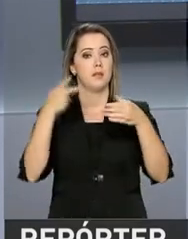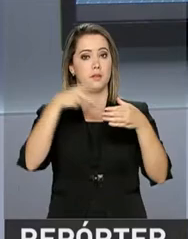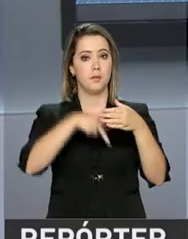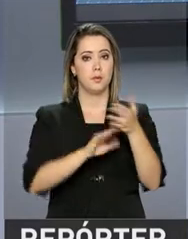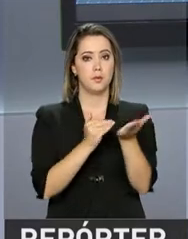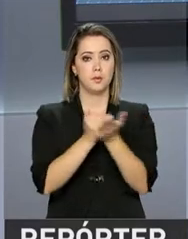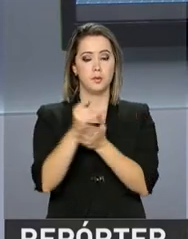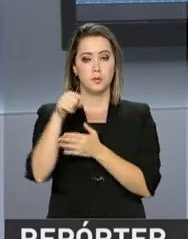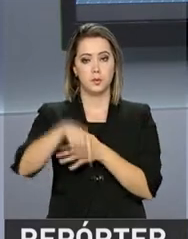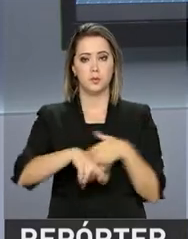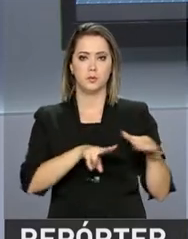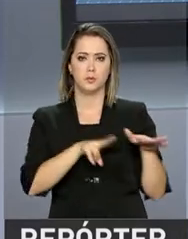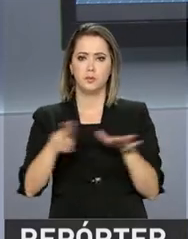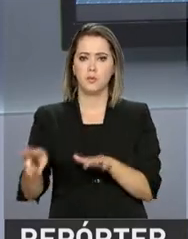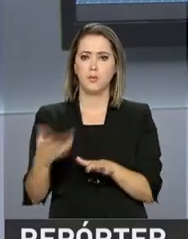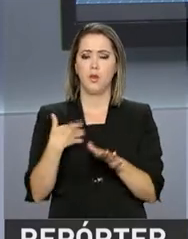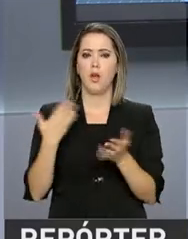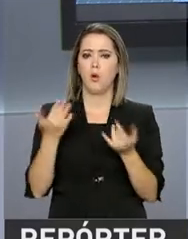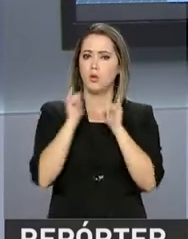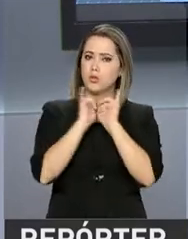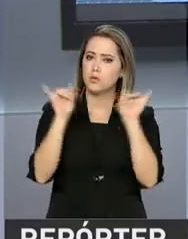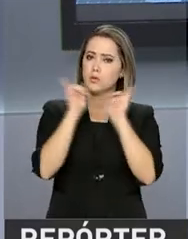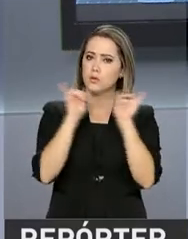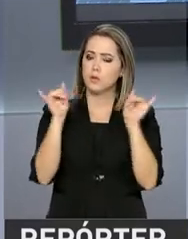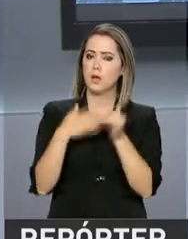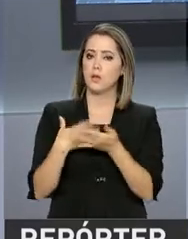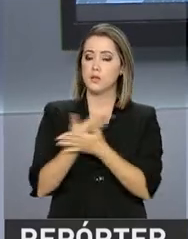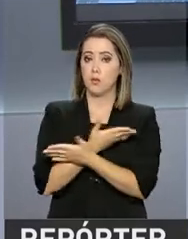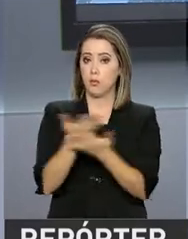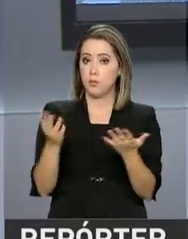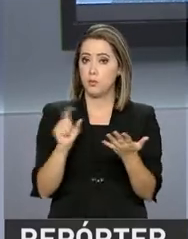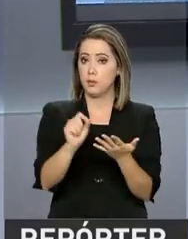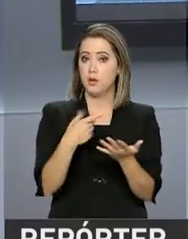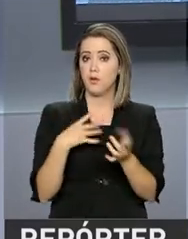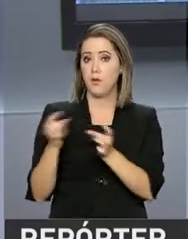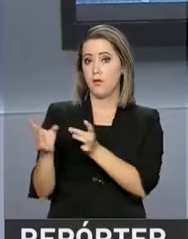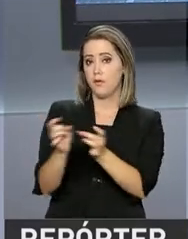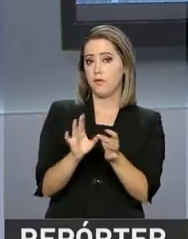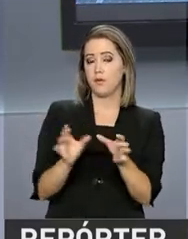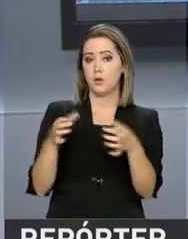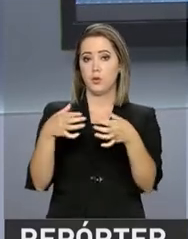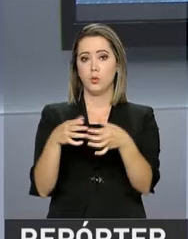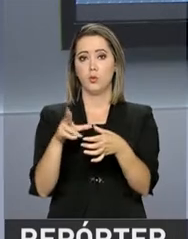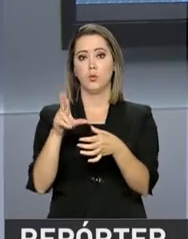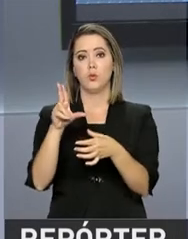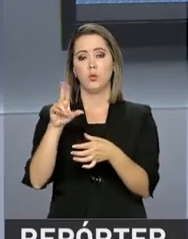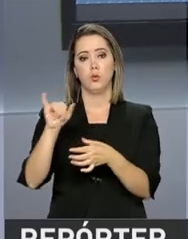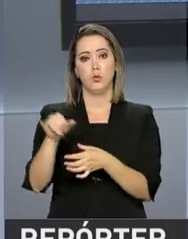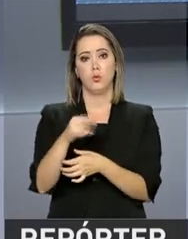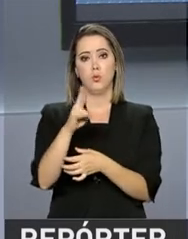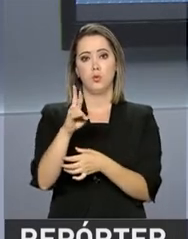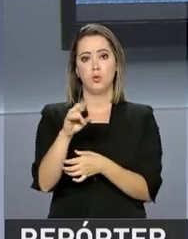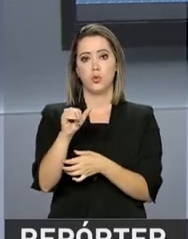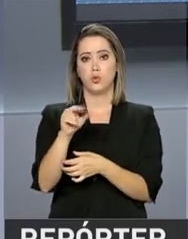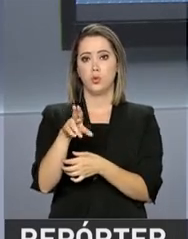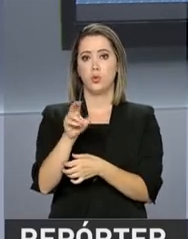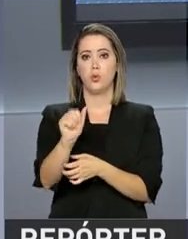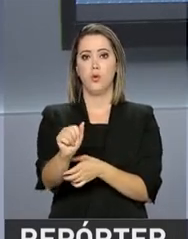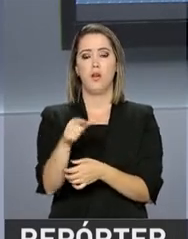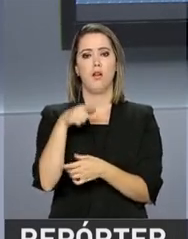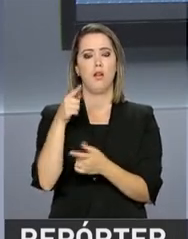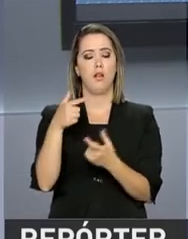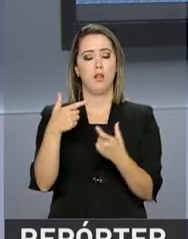iniciou nesta semana a etapa de divulgação ao mercado da venda da participação no campo de juruá na bacia de solimões